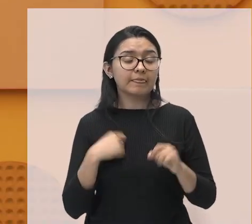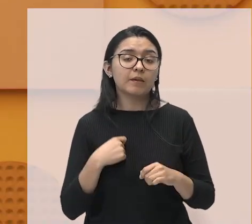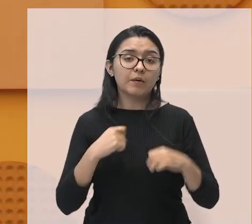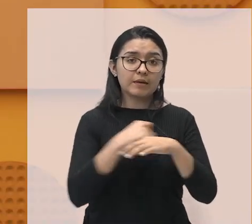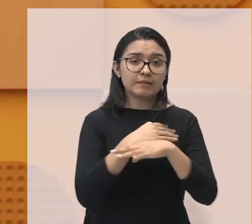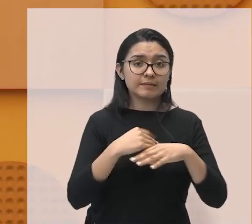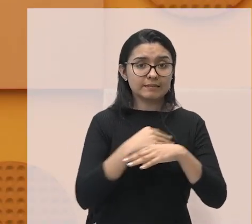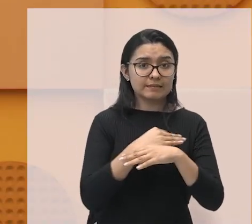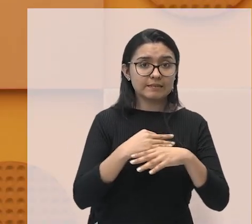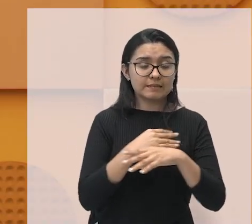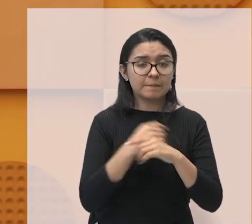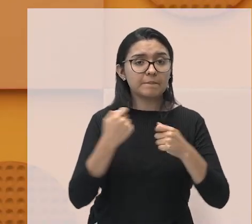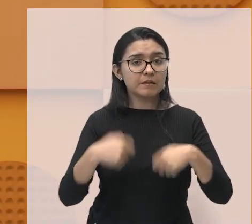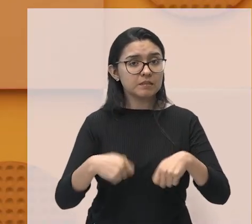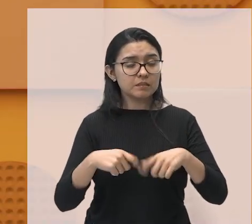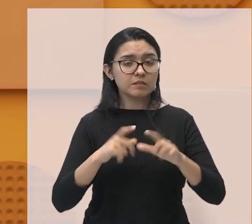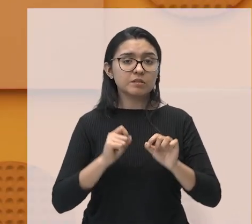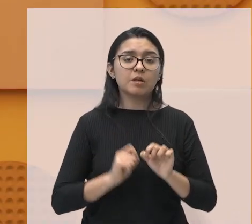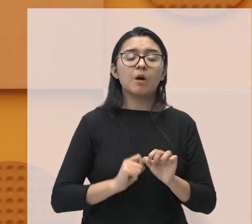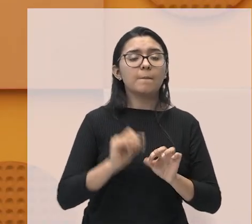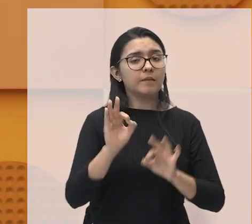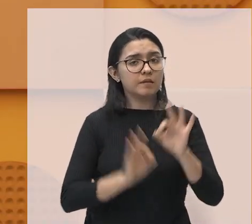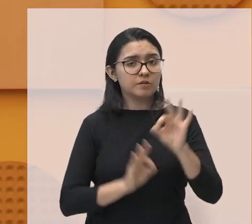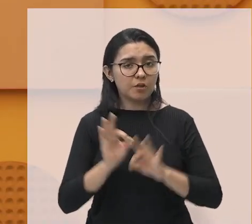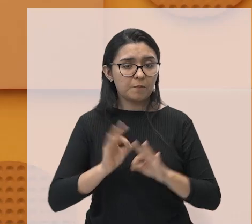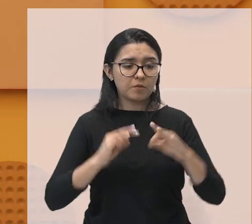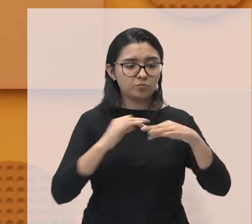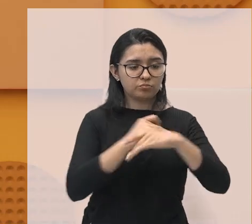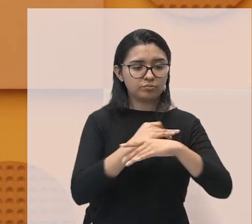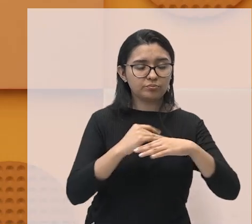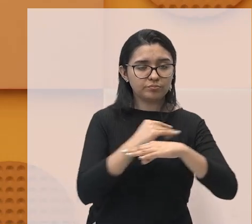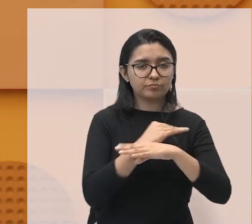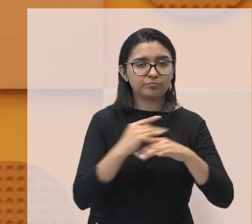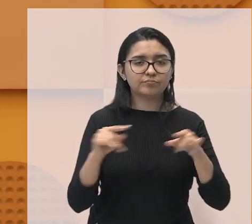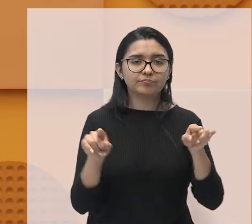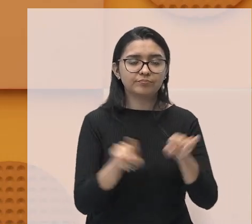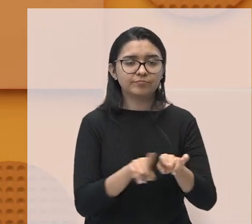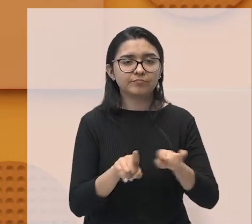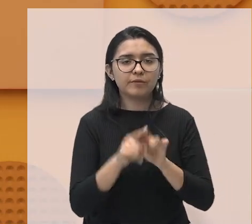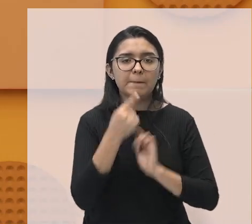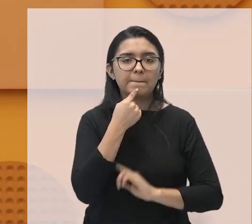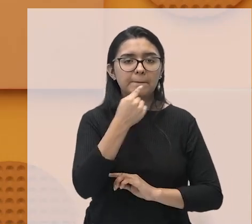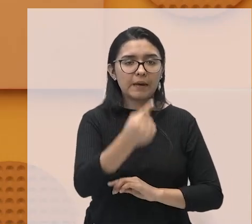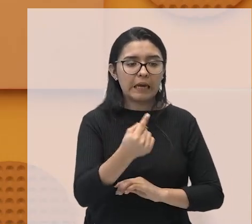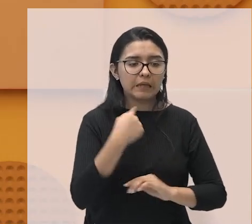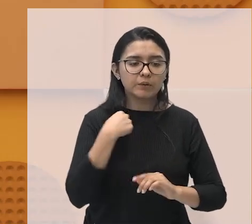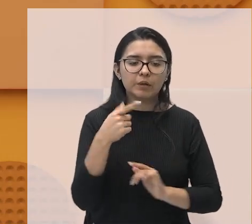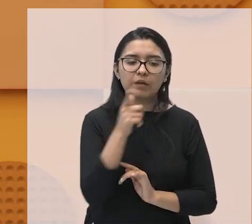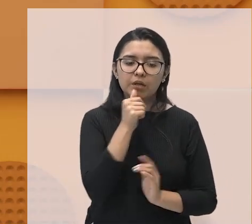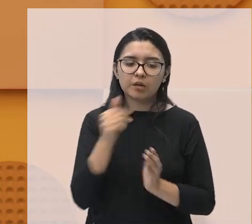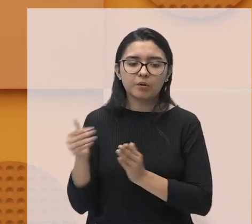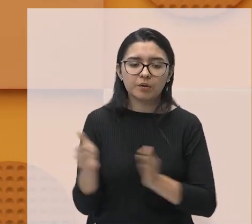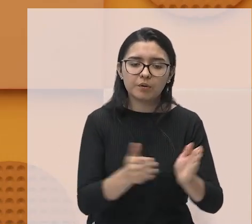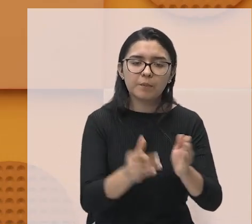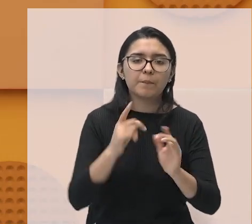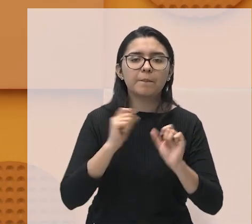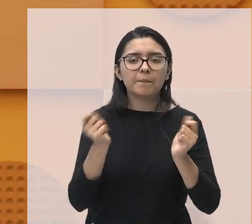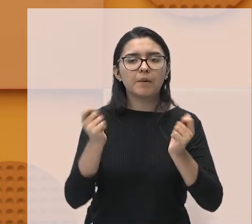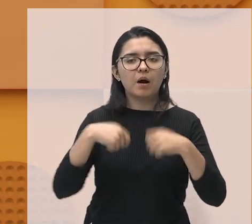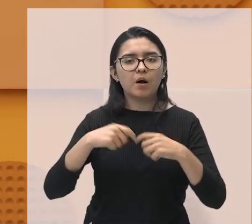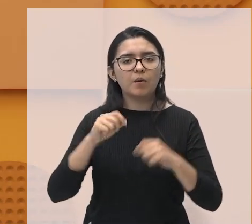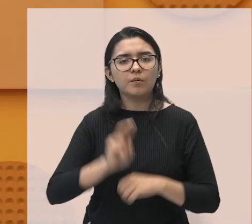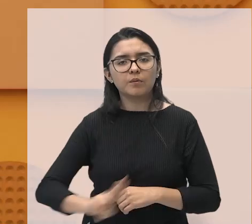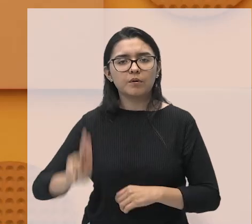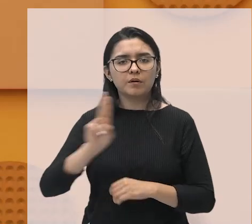elas precisam ter um planejamento urbano onde venha ali as margens dos rios, elas possam ser usadas,